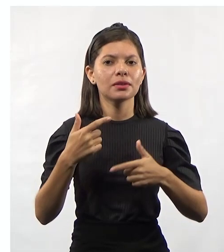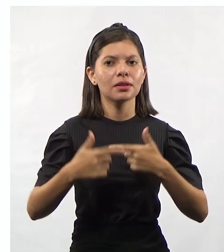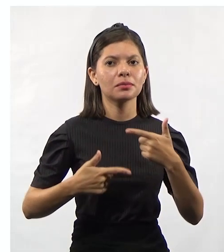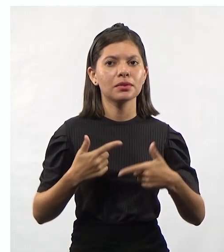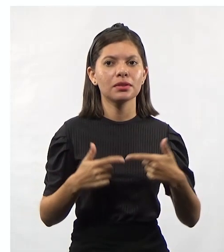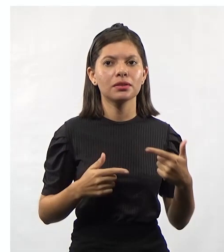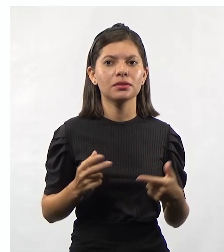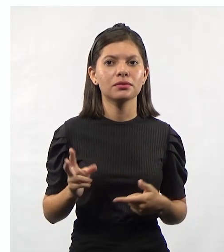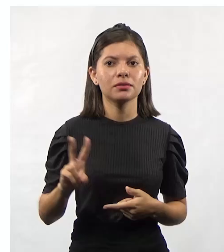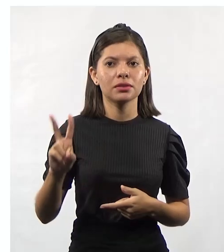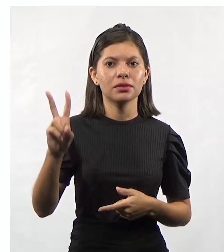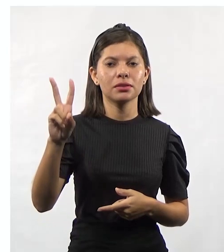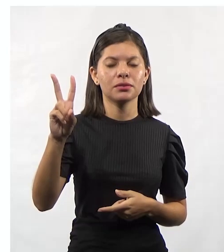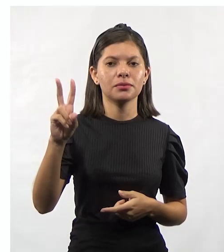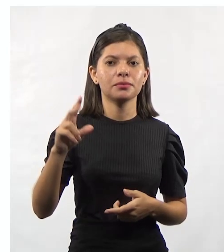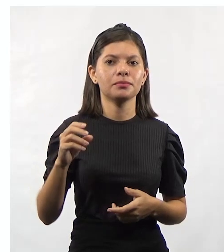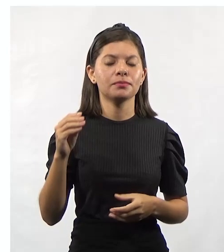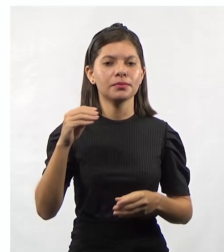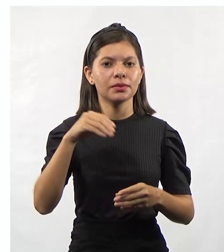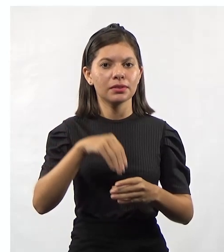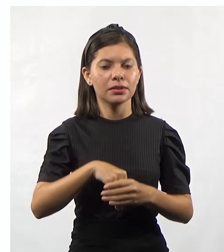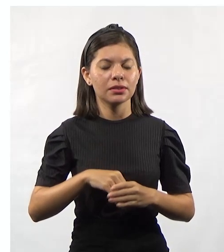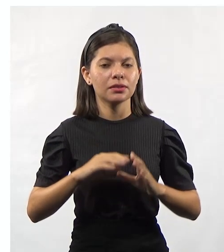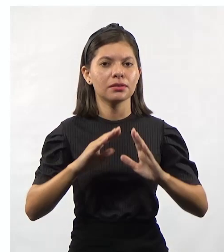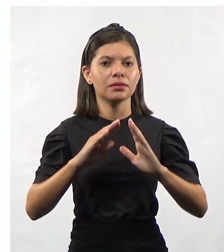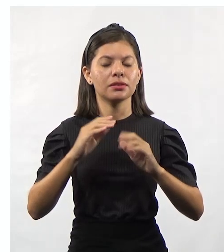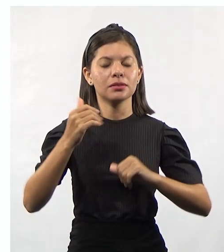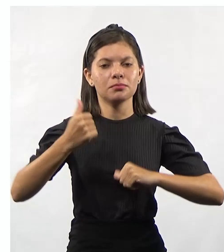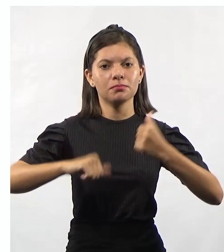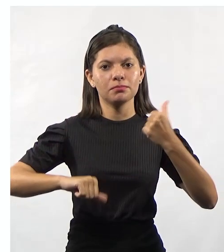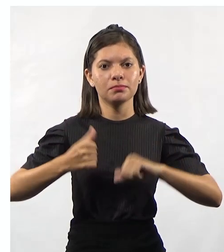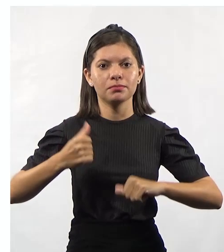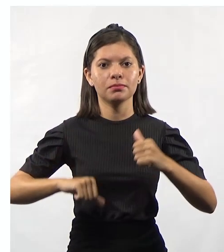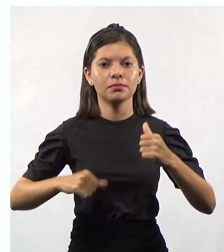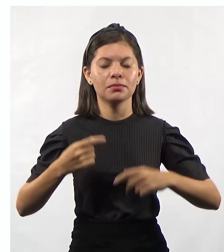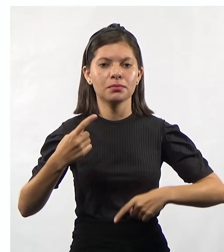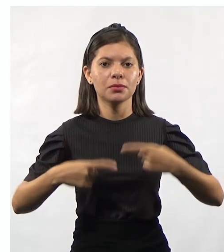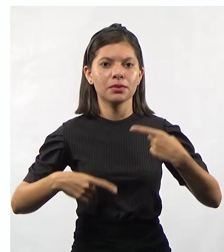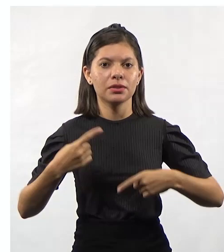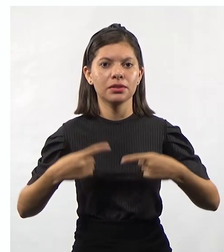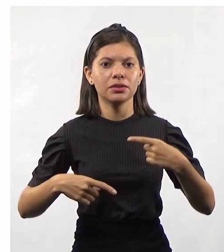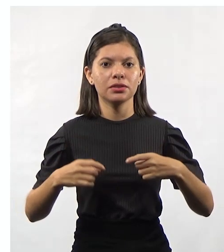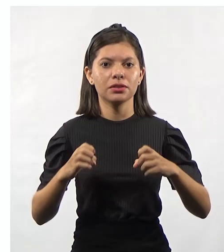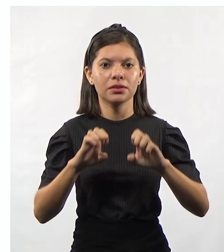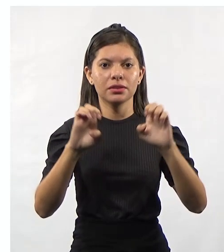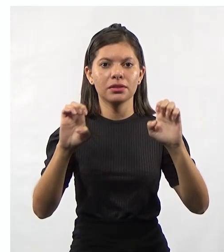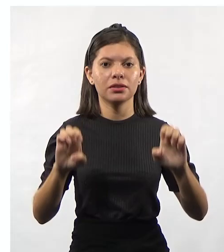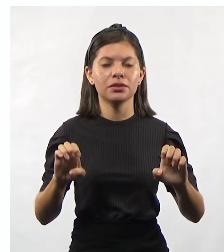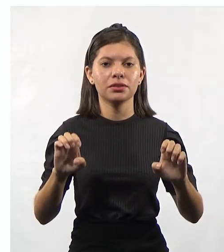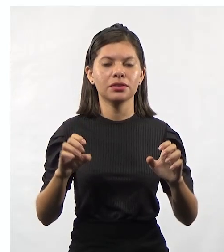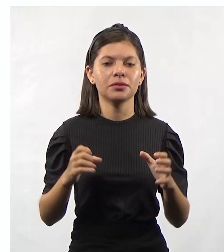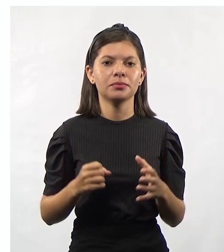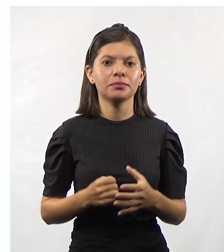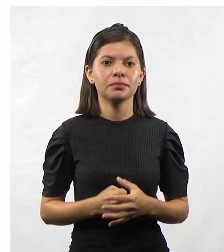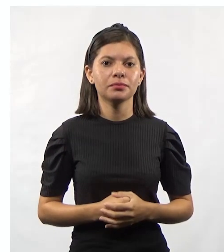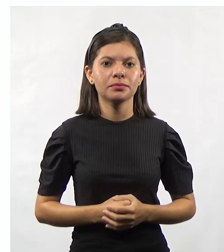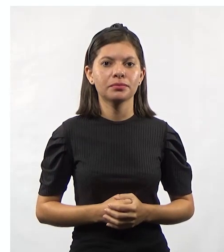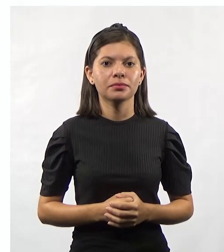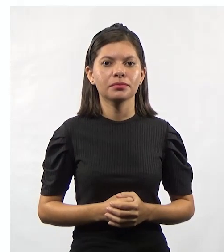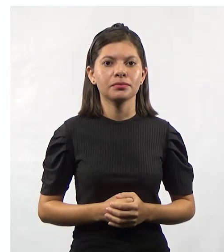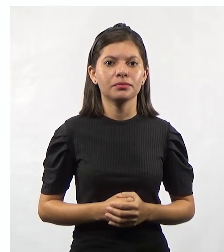estamos trabalhando esses valores dentro dessa perspectiva política, ética e